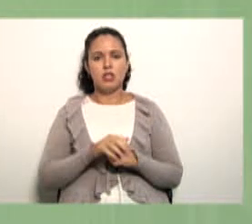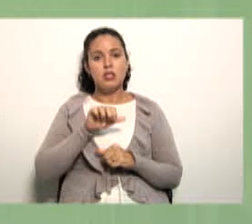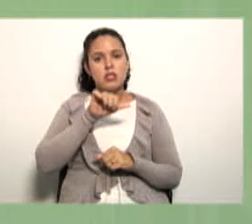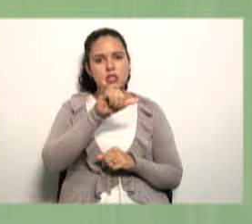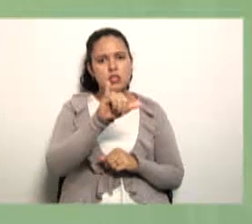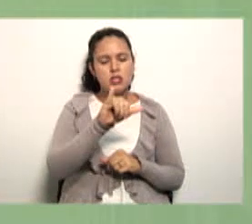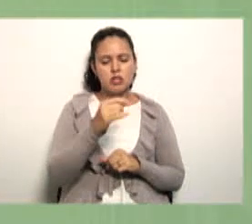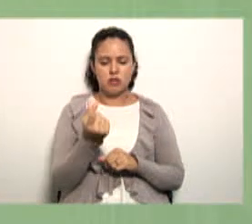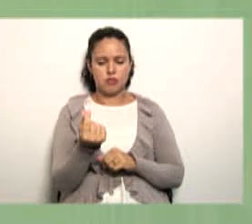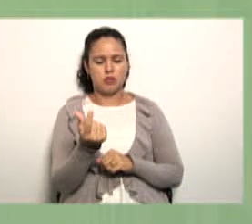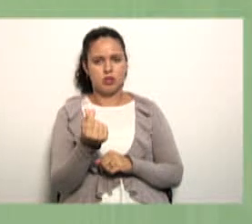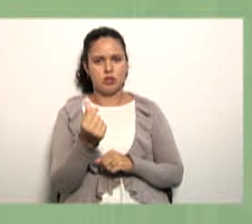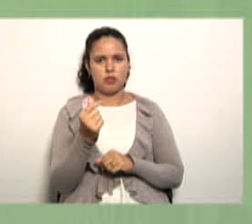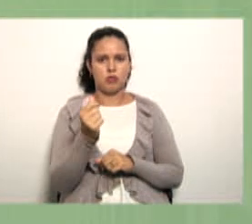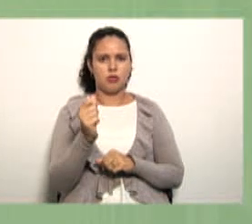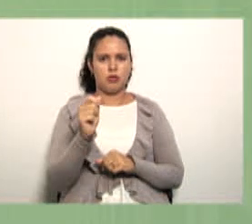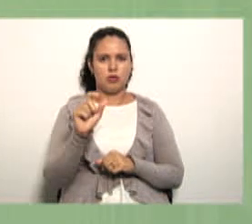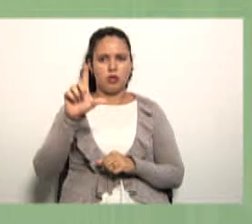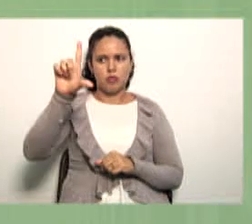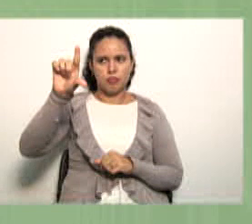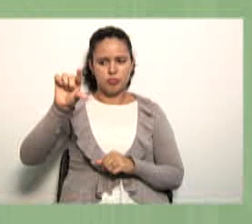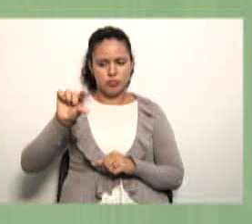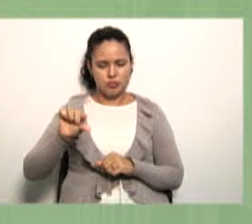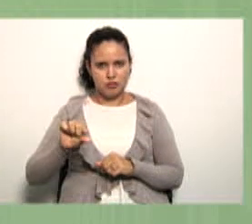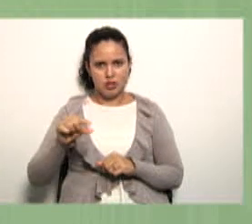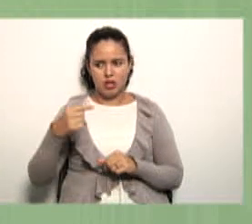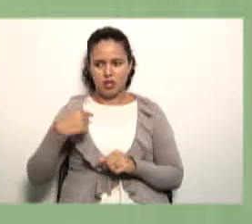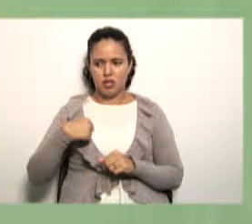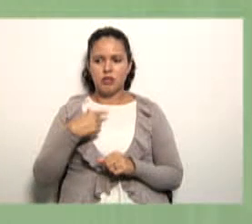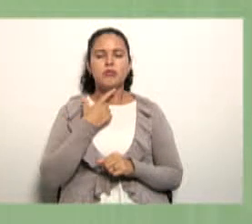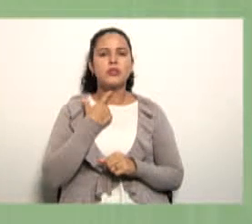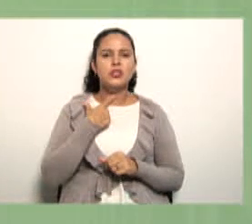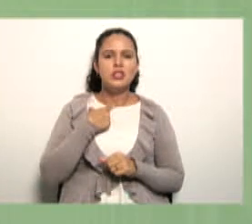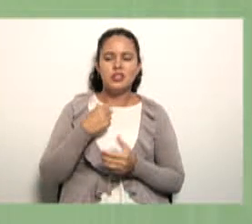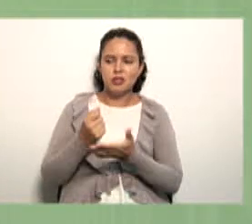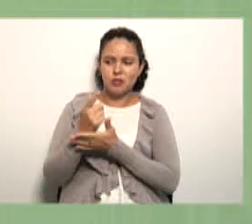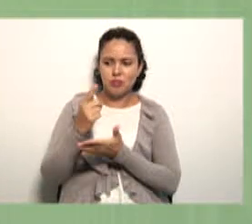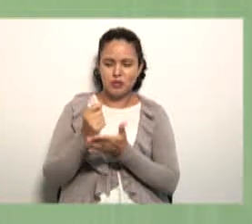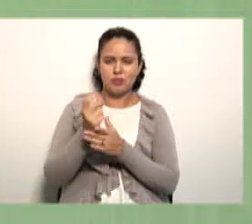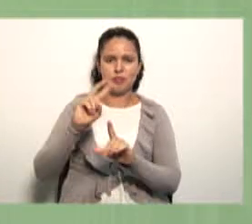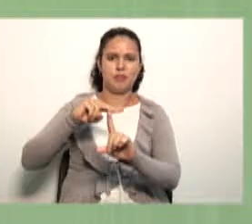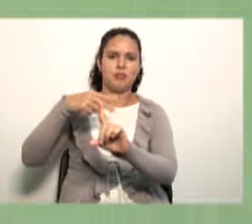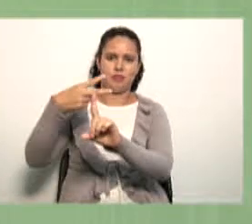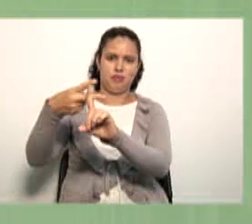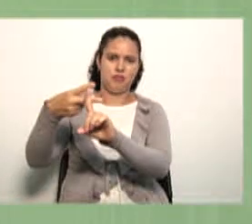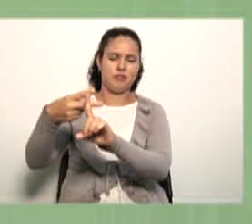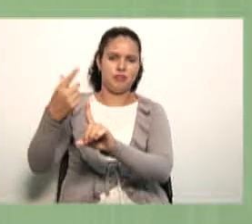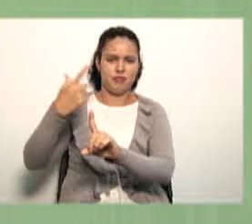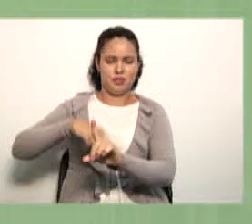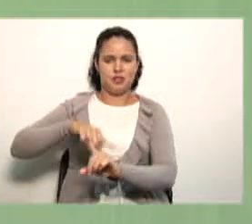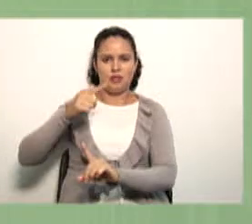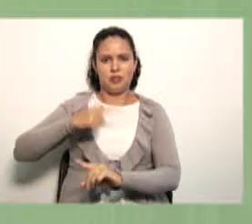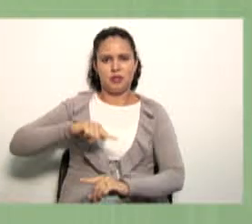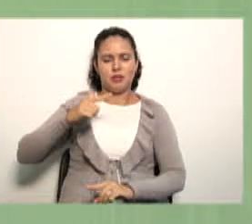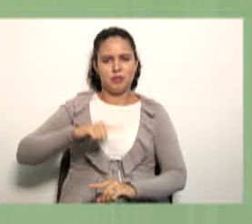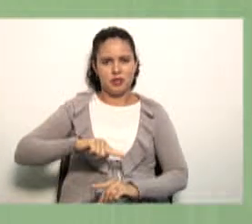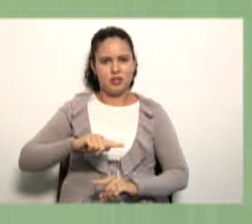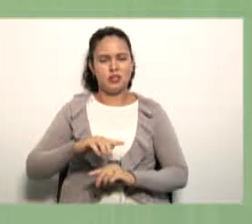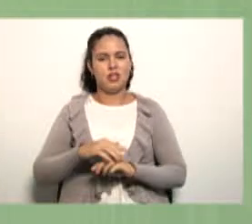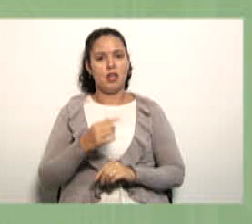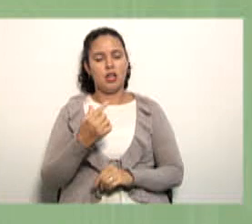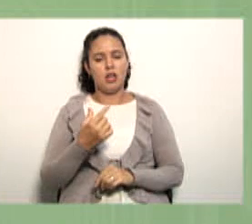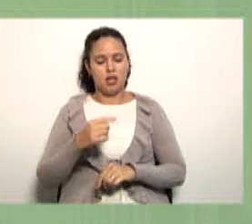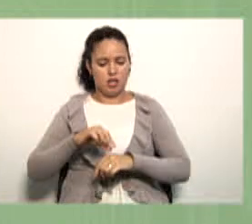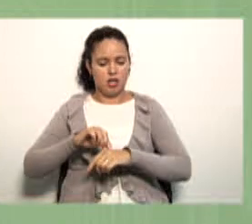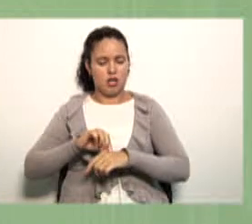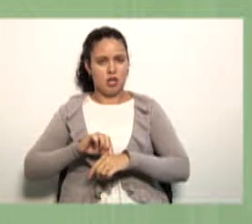cai, nos sentimos estimulados a comprar mais dele. Então, principalmente carne de primeira, né? Esse é um